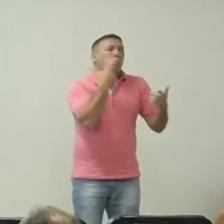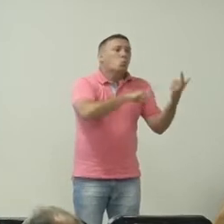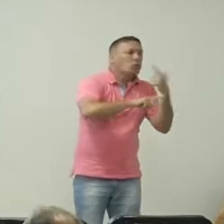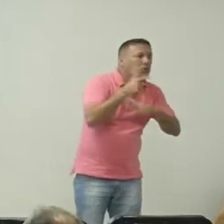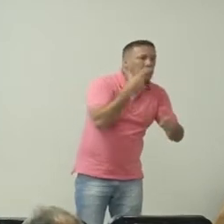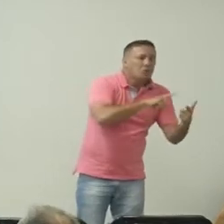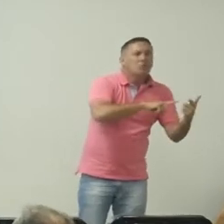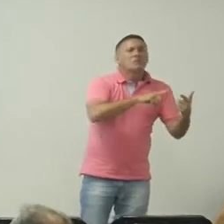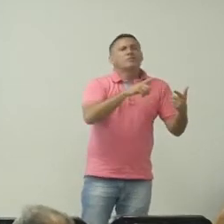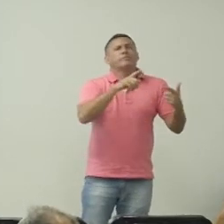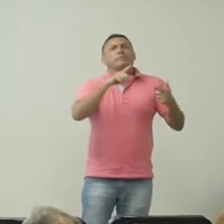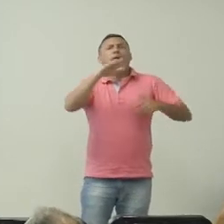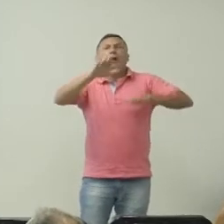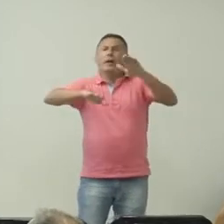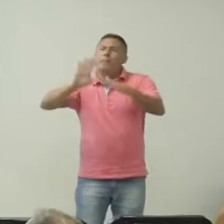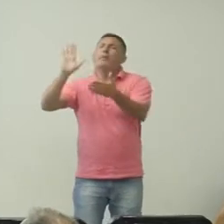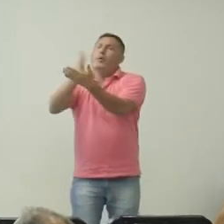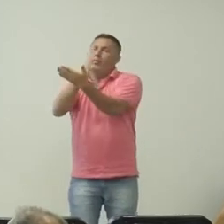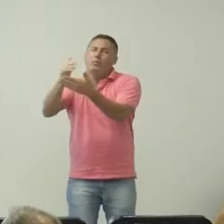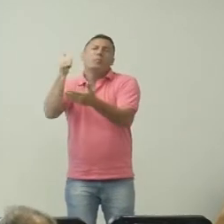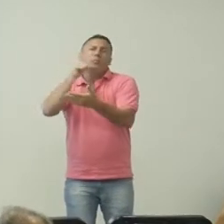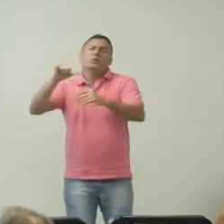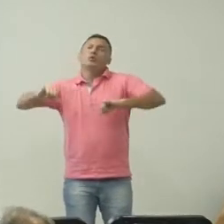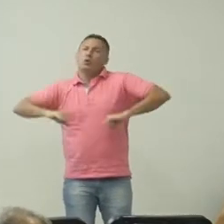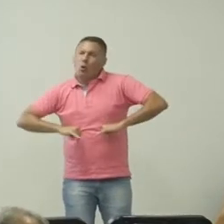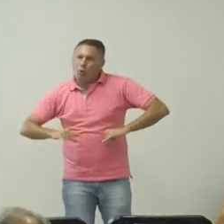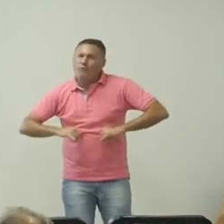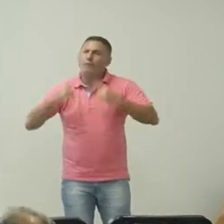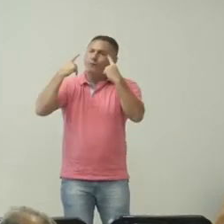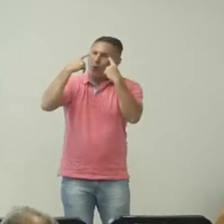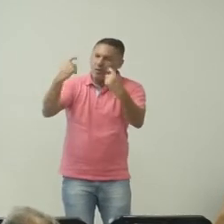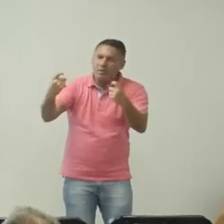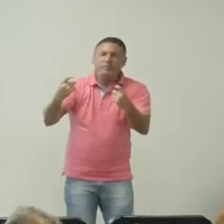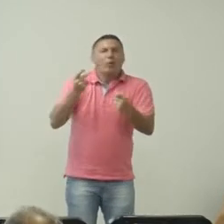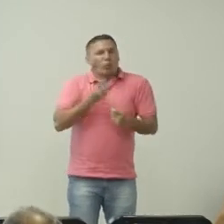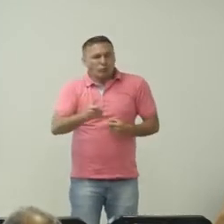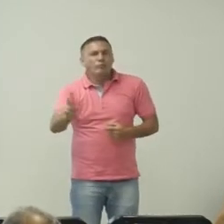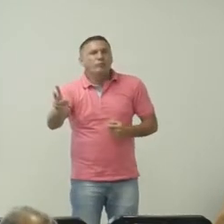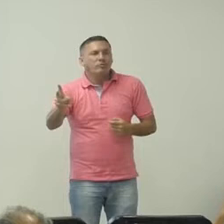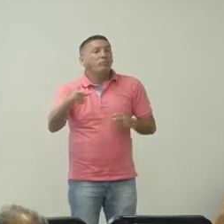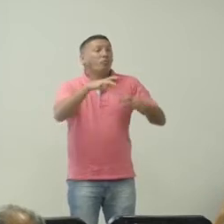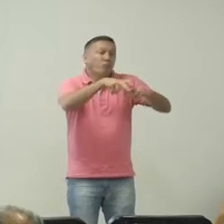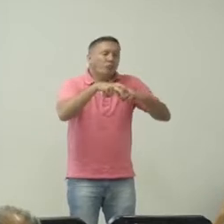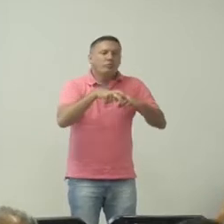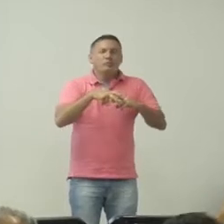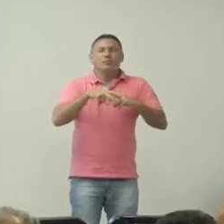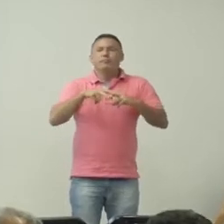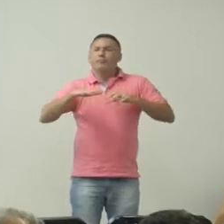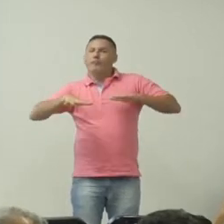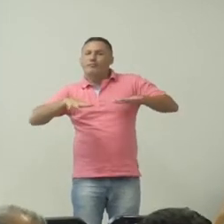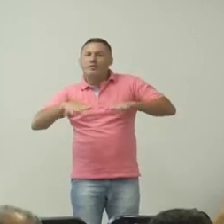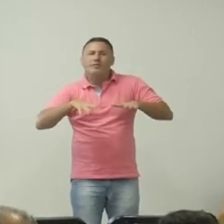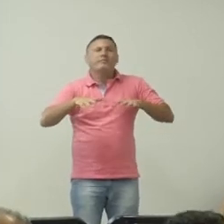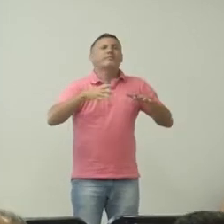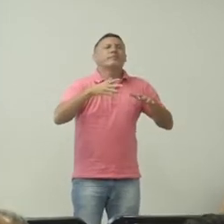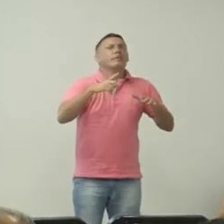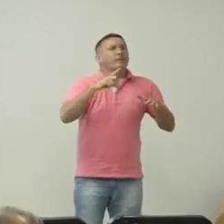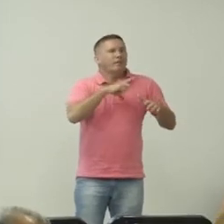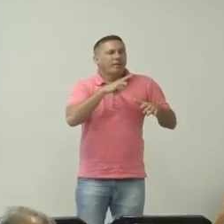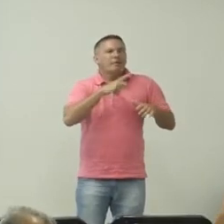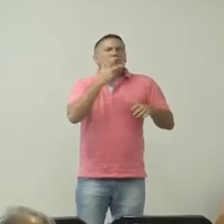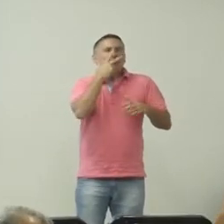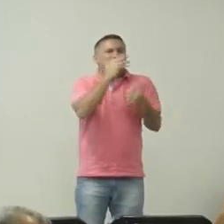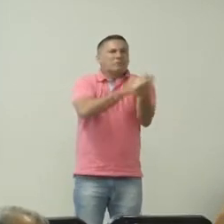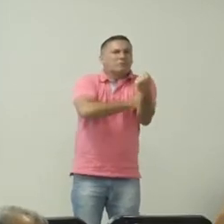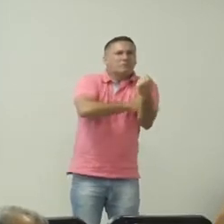mulheres vão continuar sofrendo reiteradas outras violências, né? E isso torna o nosso trabalho, né, tanto técnico quanto